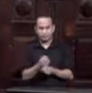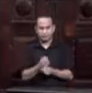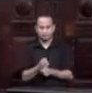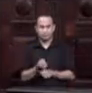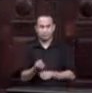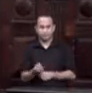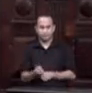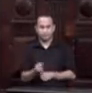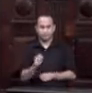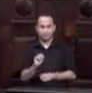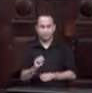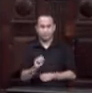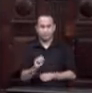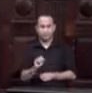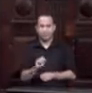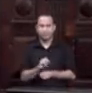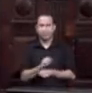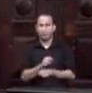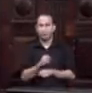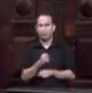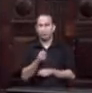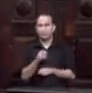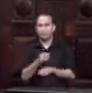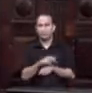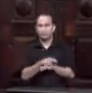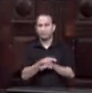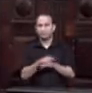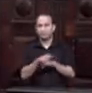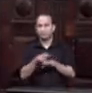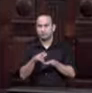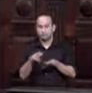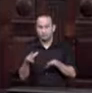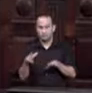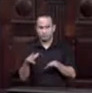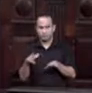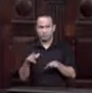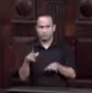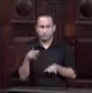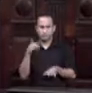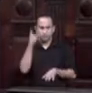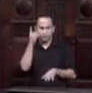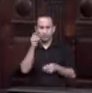que a maioria dos deputados que fizeram pronunciamento